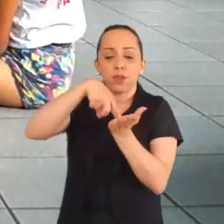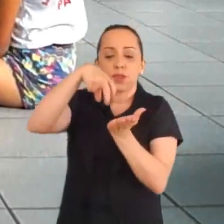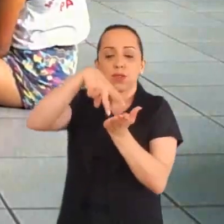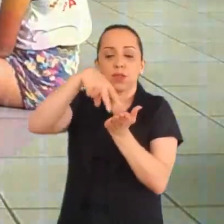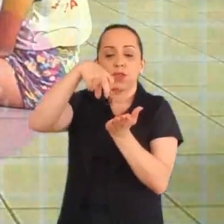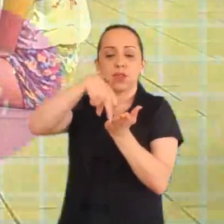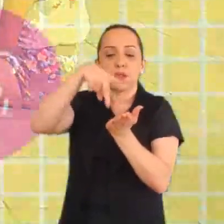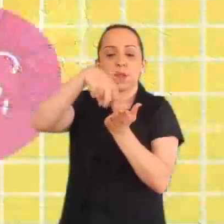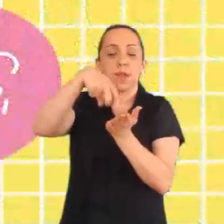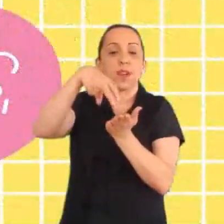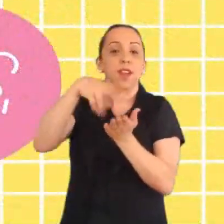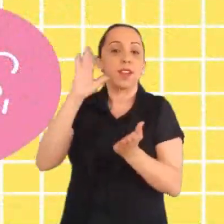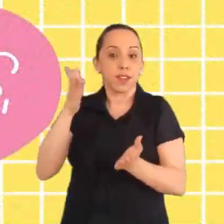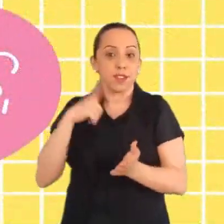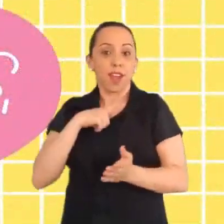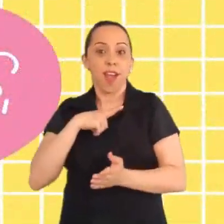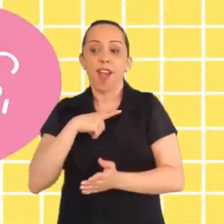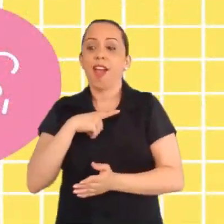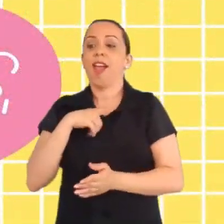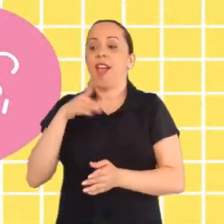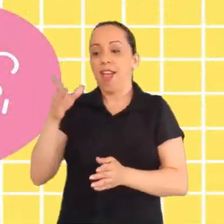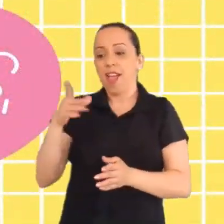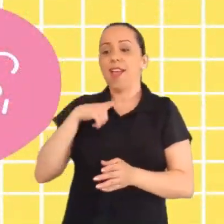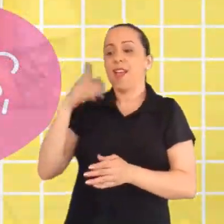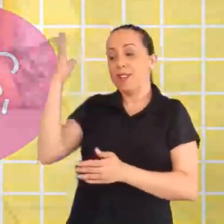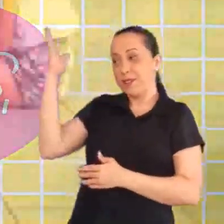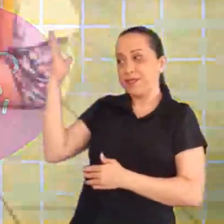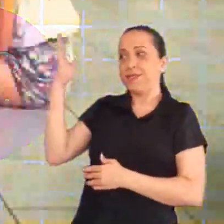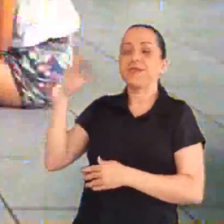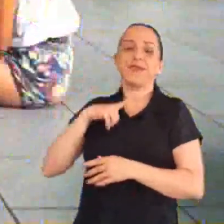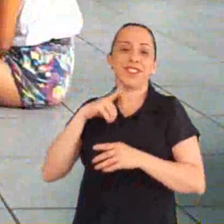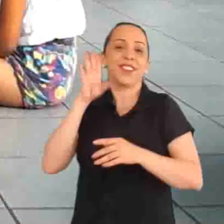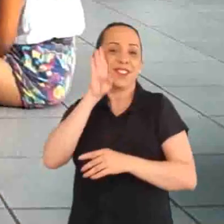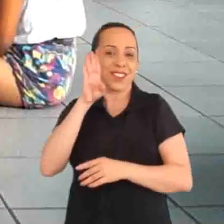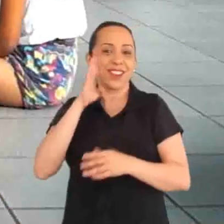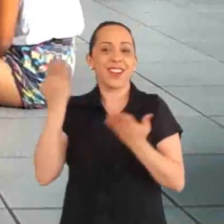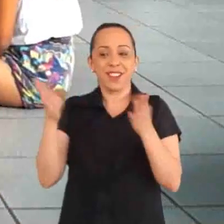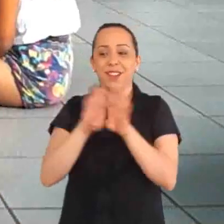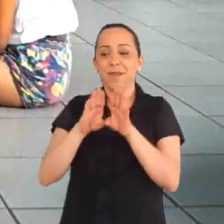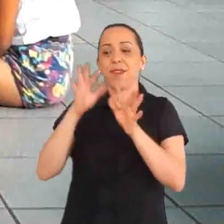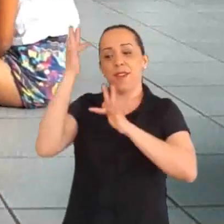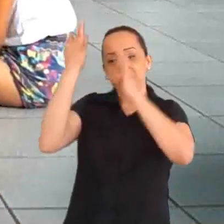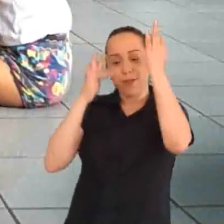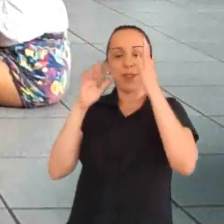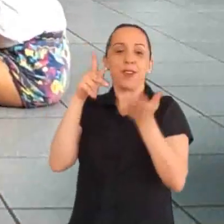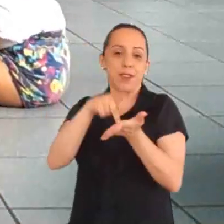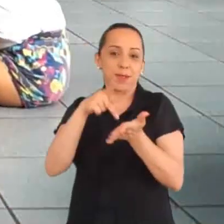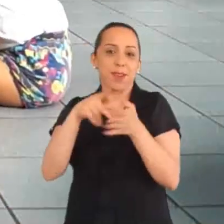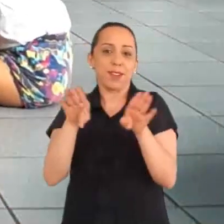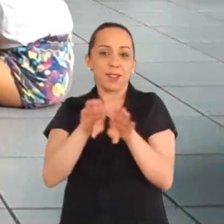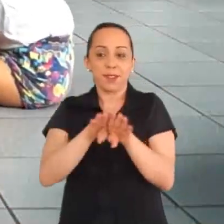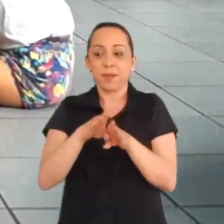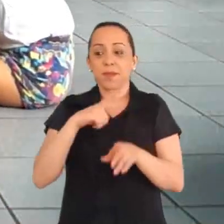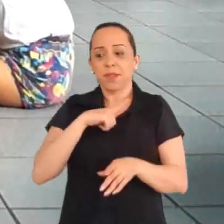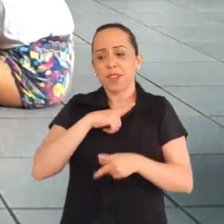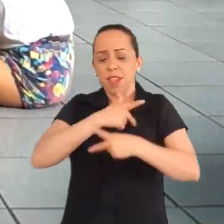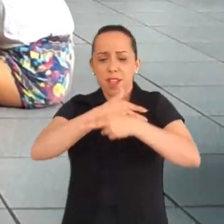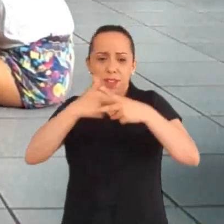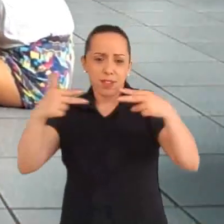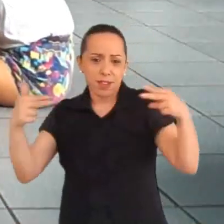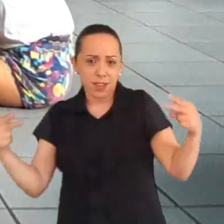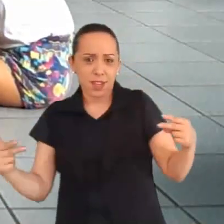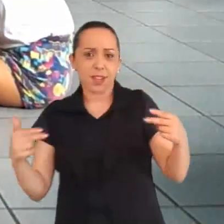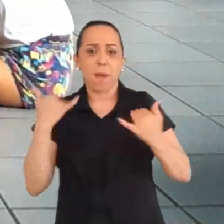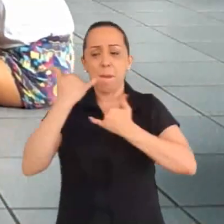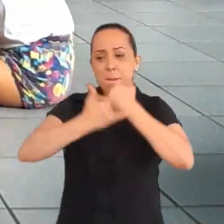Muito bem. A amarelinha também é um brinquedo folclore. Isso. Além das